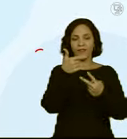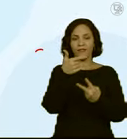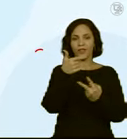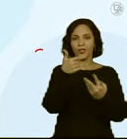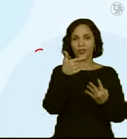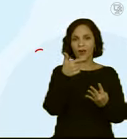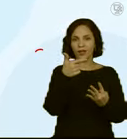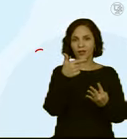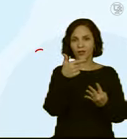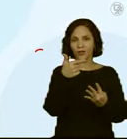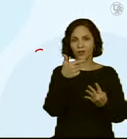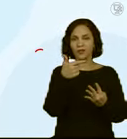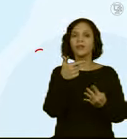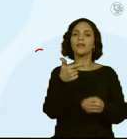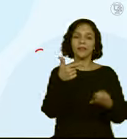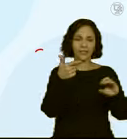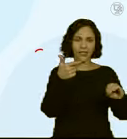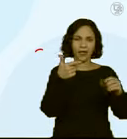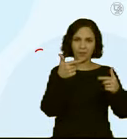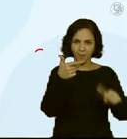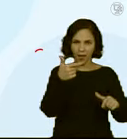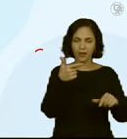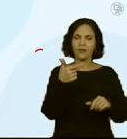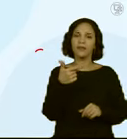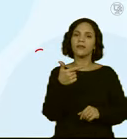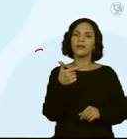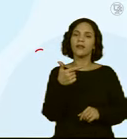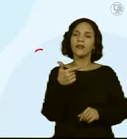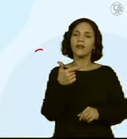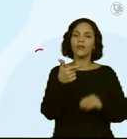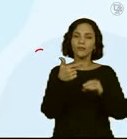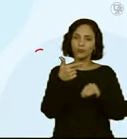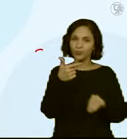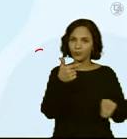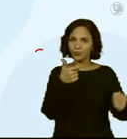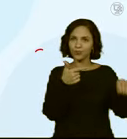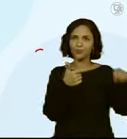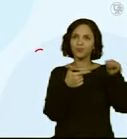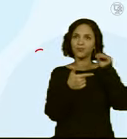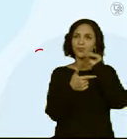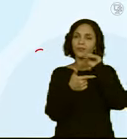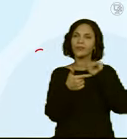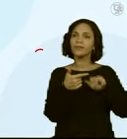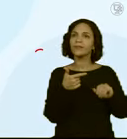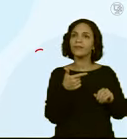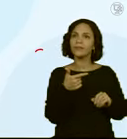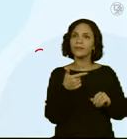reais a gente coloca mais 10 aqui tá E aí a gente vai